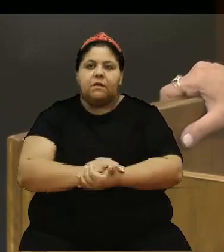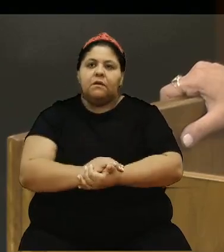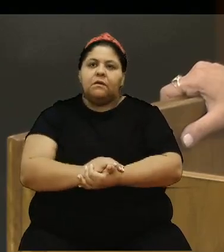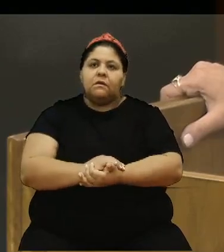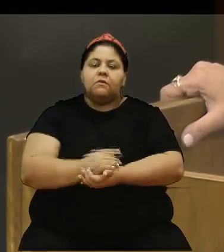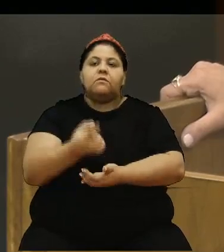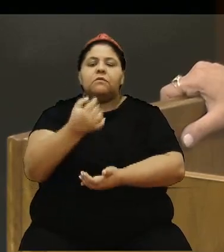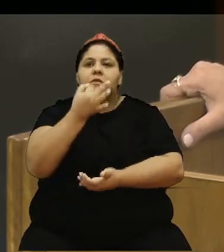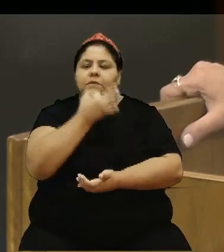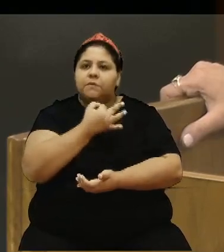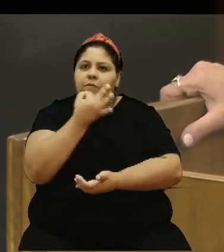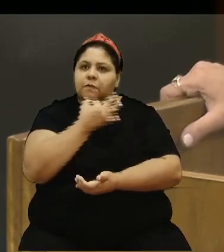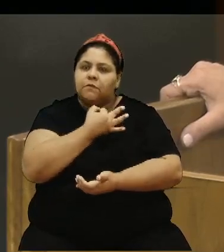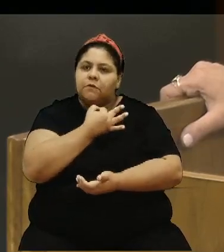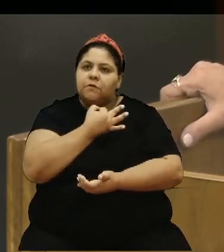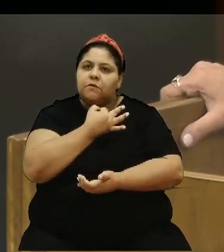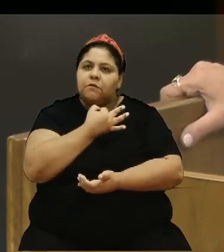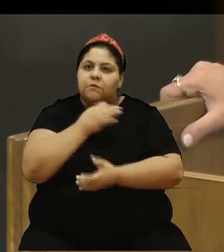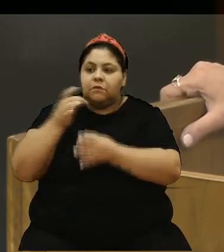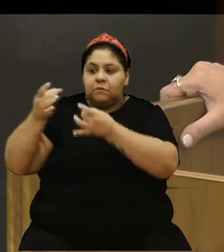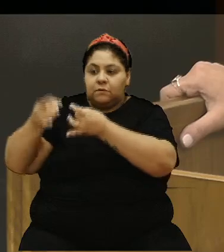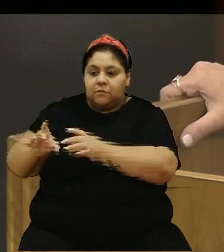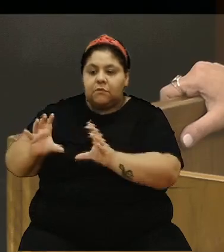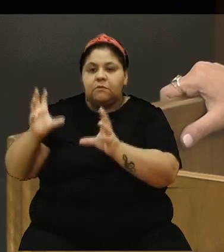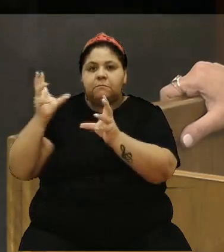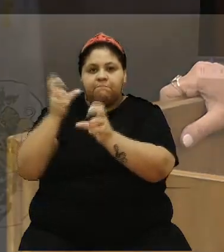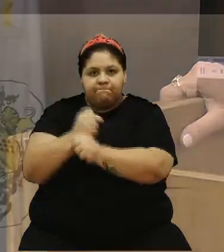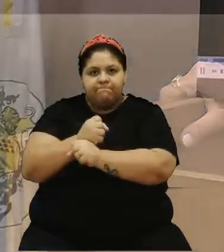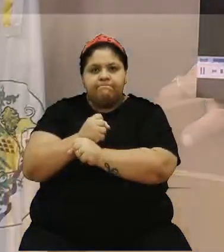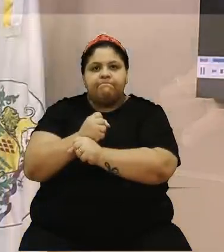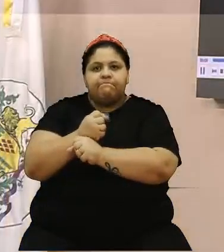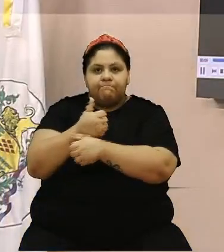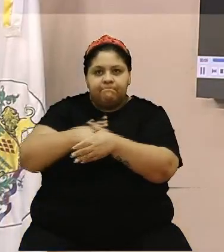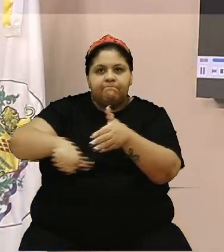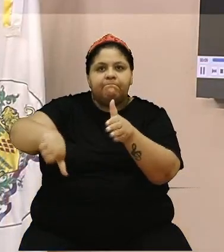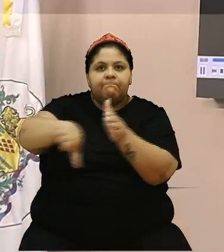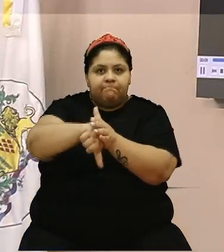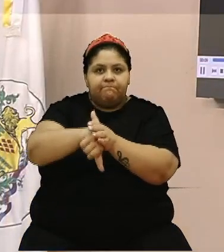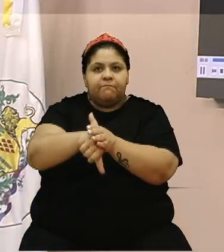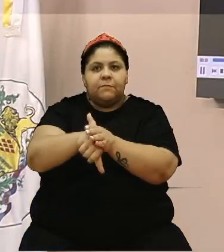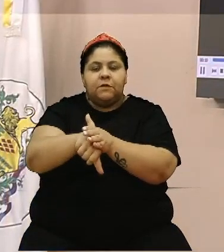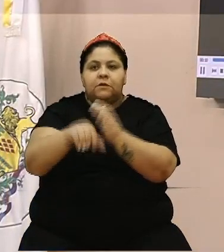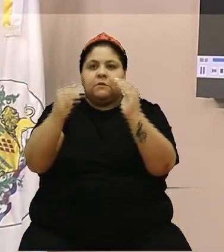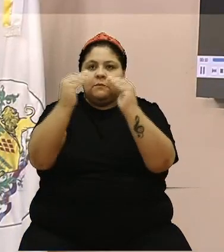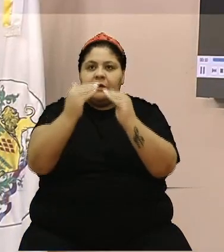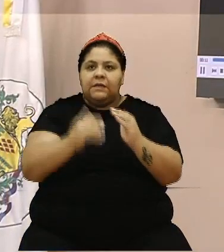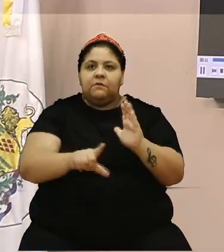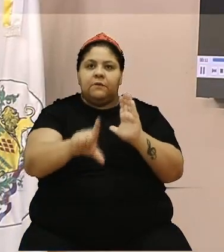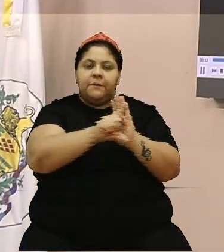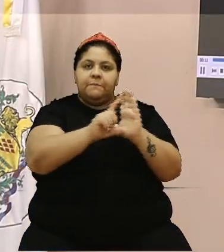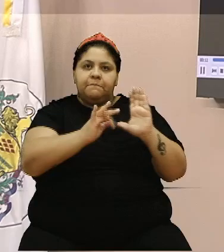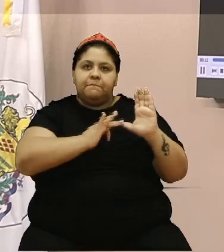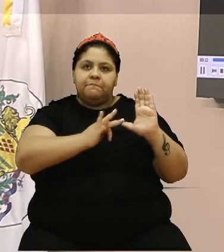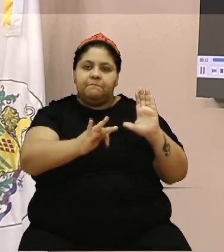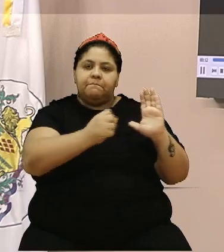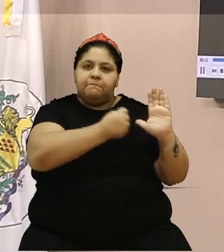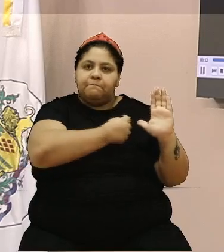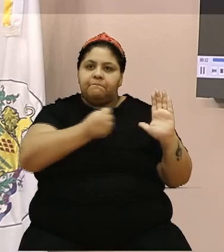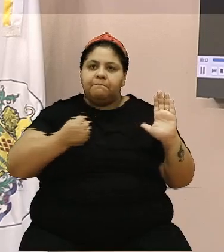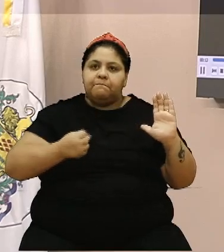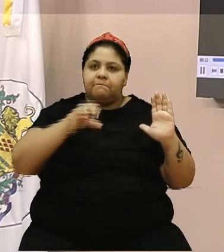Em Caxias do Sul, o abandono de animais é crime, conforme a Lei Federal número